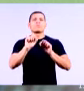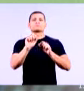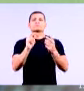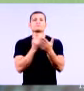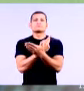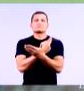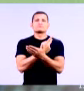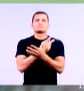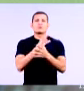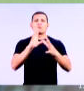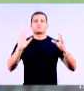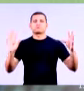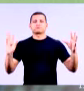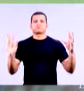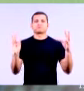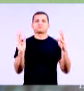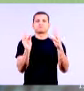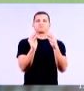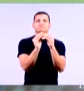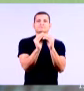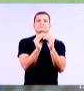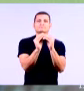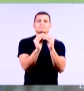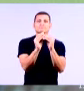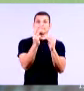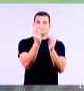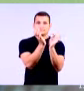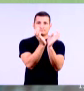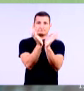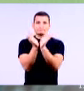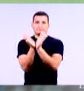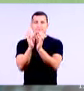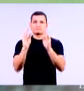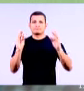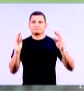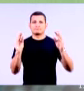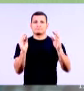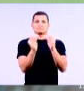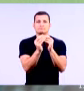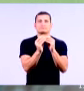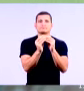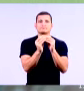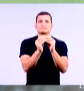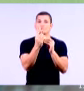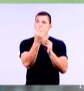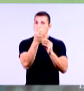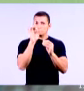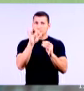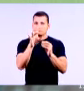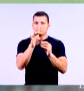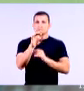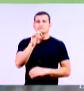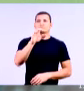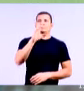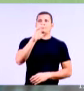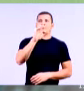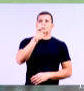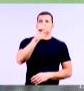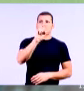uma junção, né? Se juntou essas três categorias numa categoria chamada, numa infraestrutura